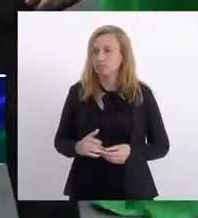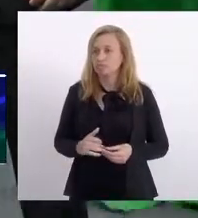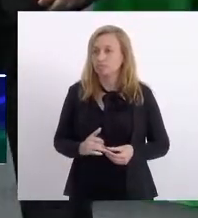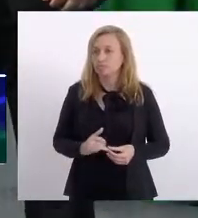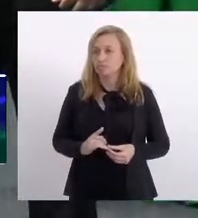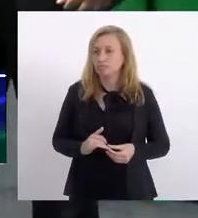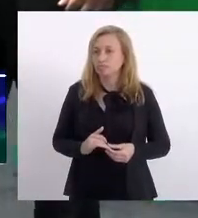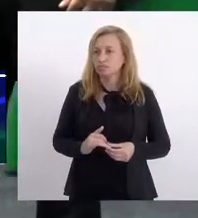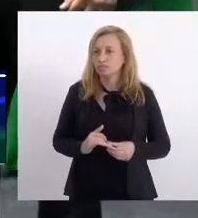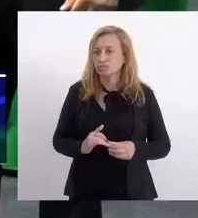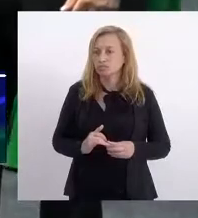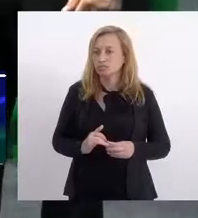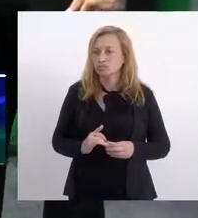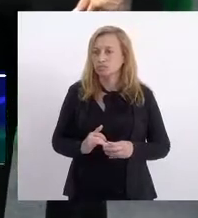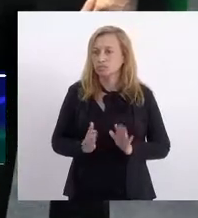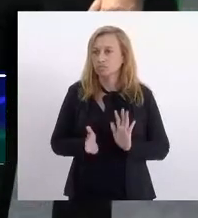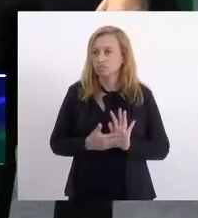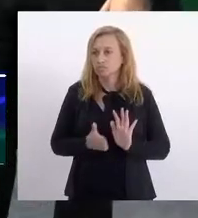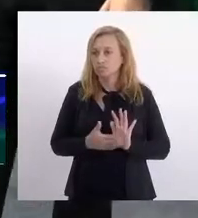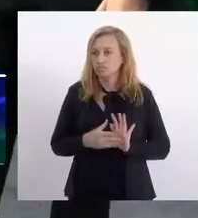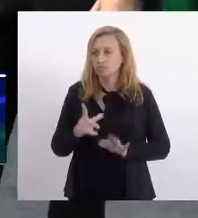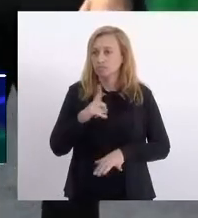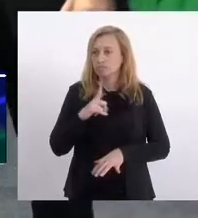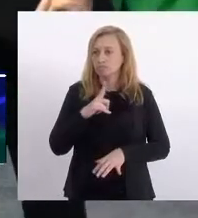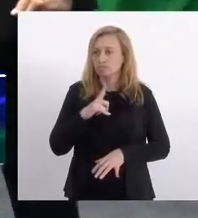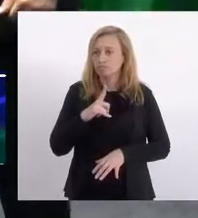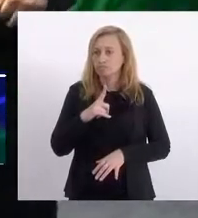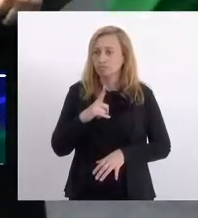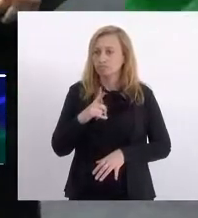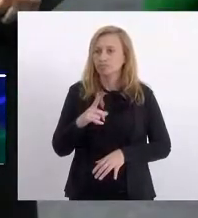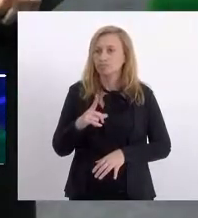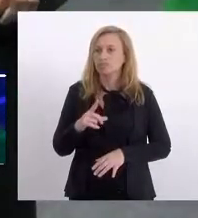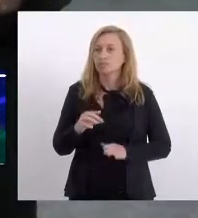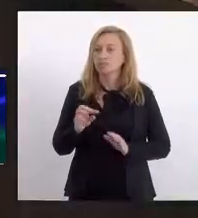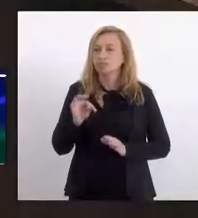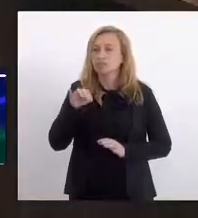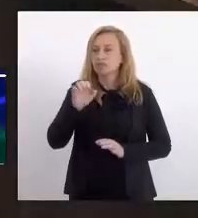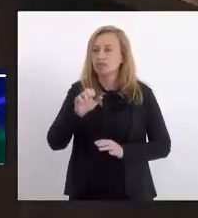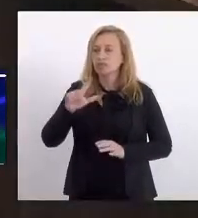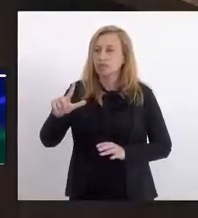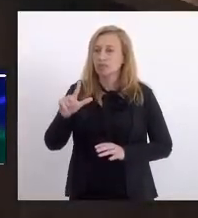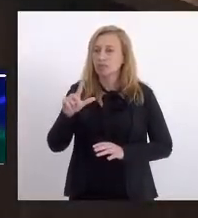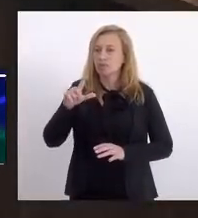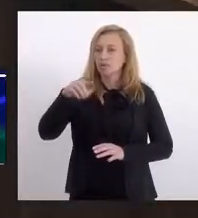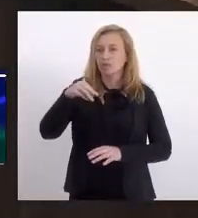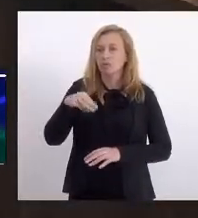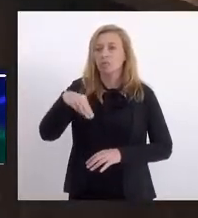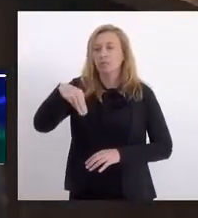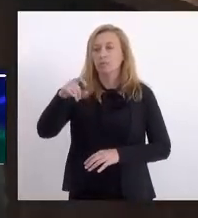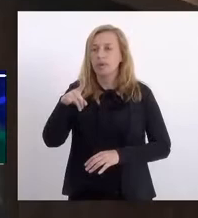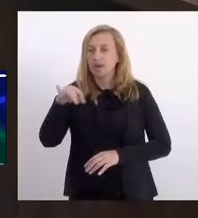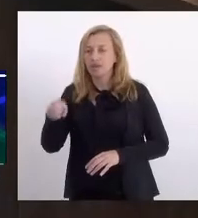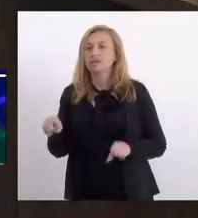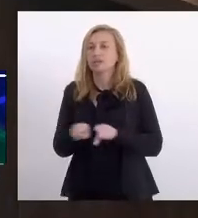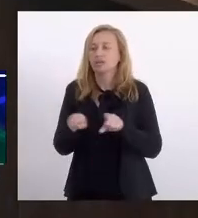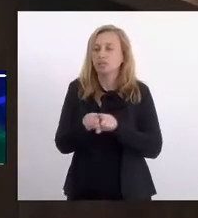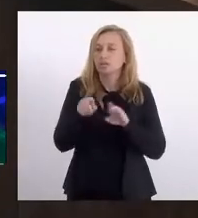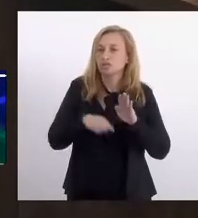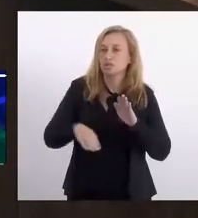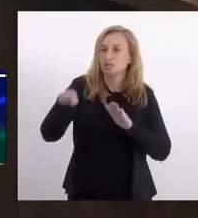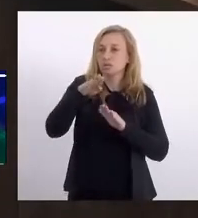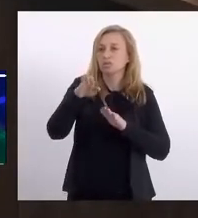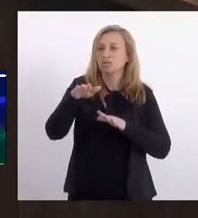que propõe que a categoria de nível médico a de nível superior mantivesse sempre uma